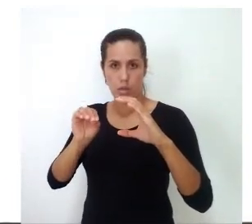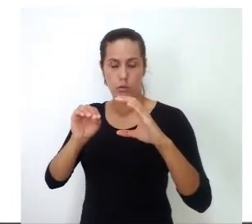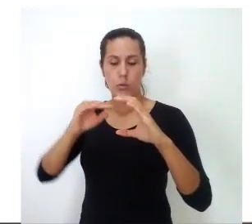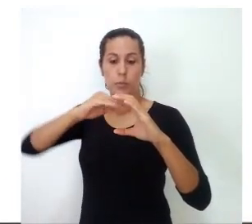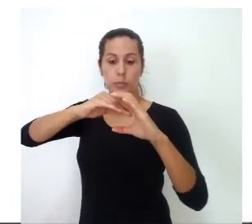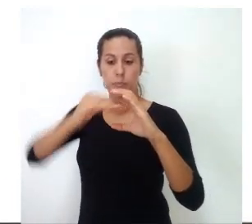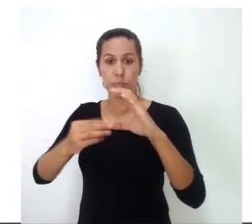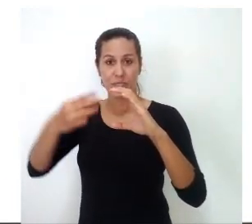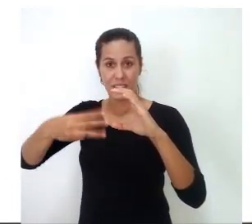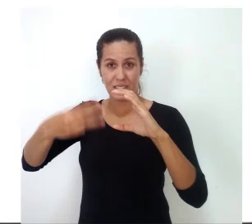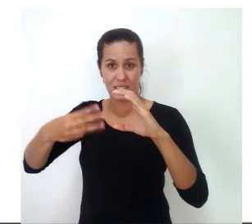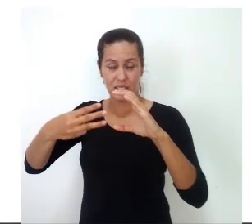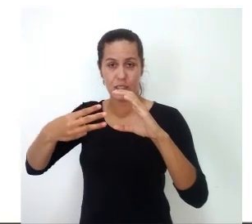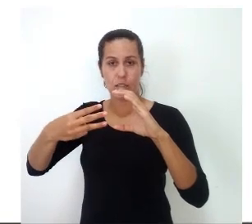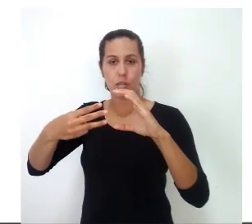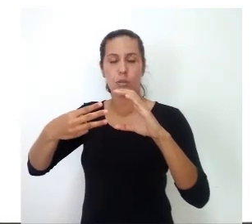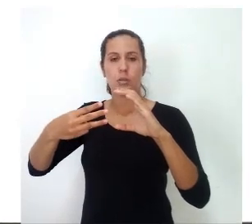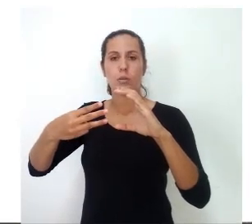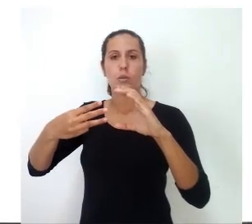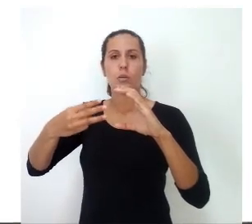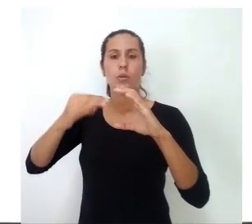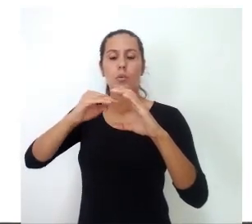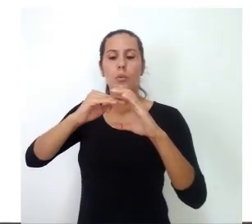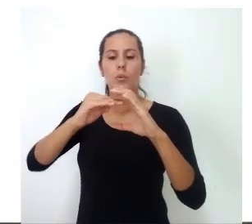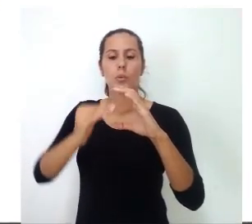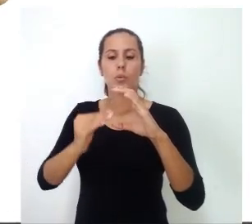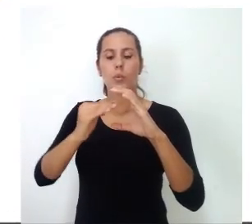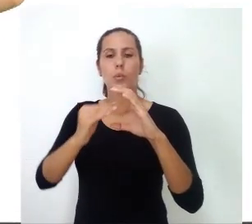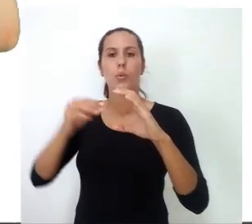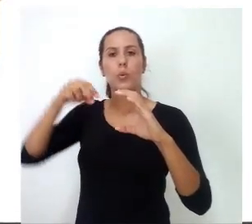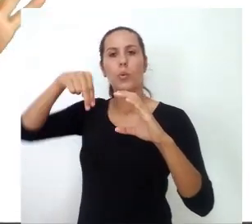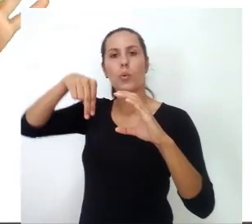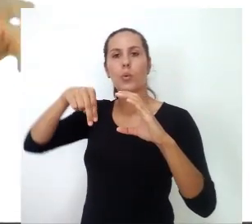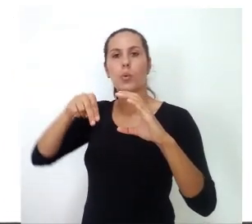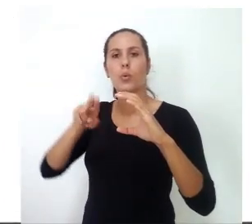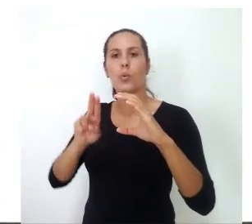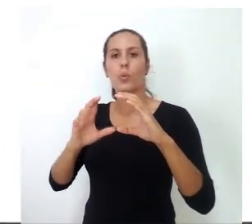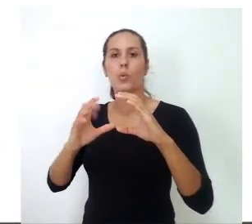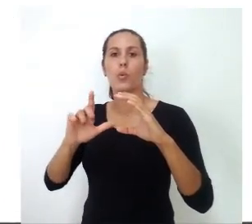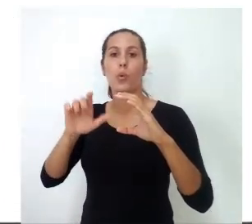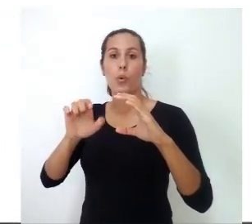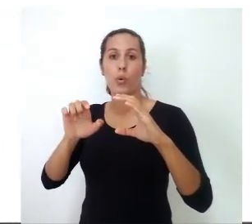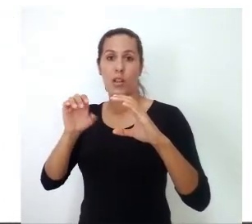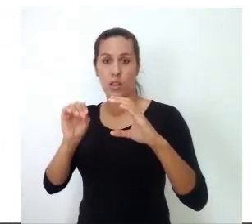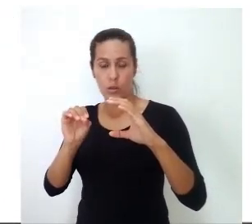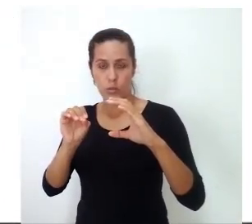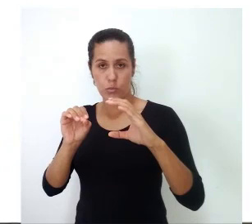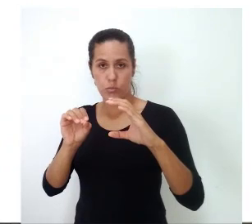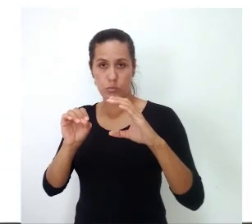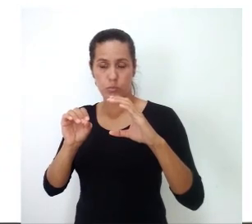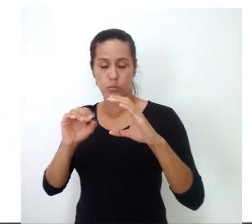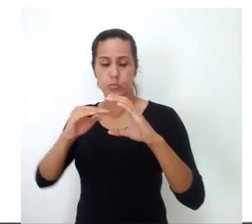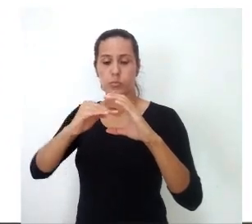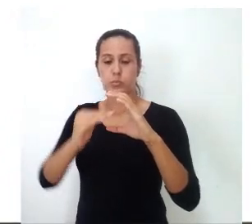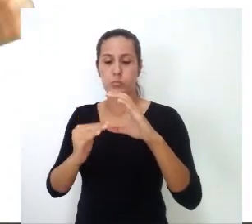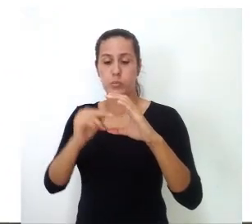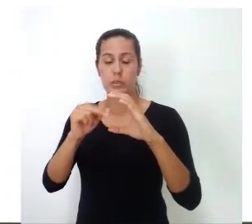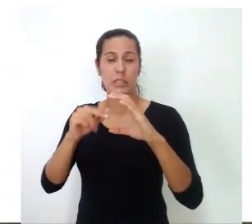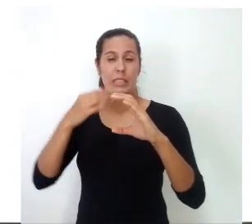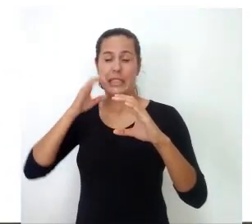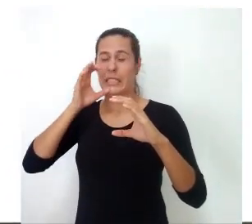do manto, o núcleo, quentíssimo, cheio de magma. Tanto o núcleo quanto o